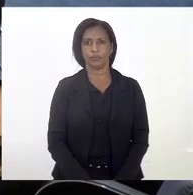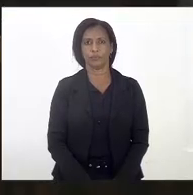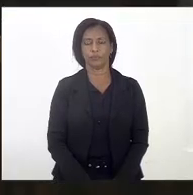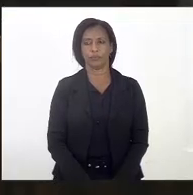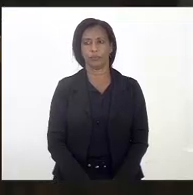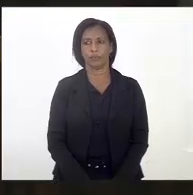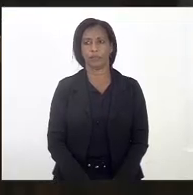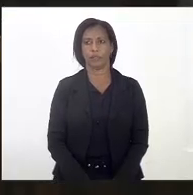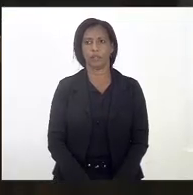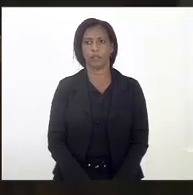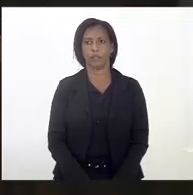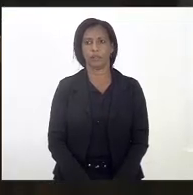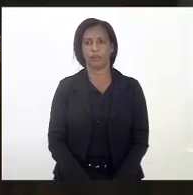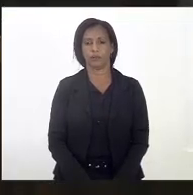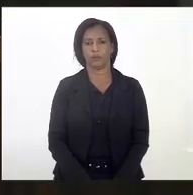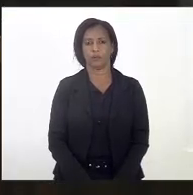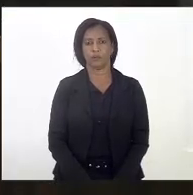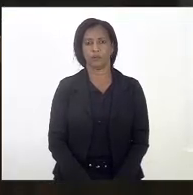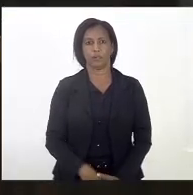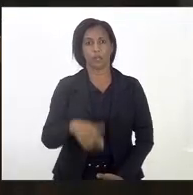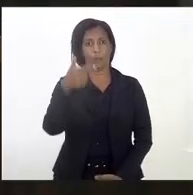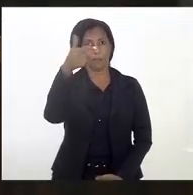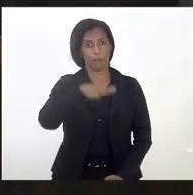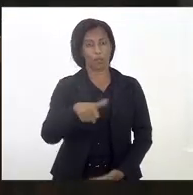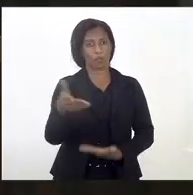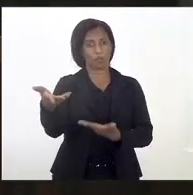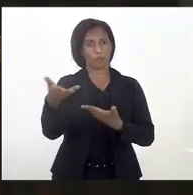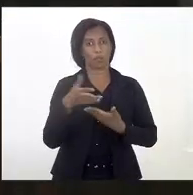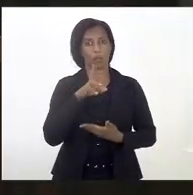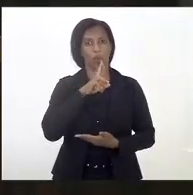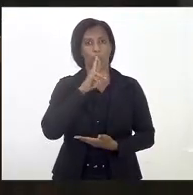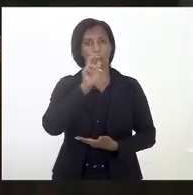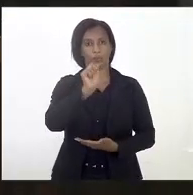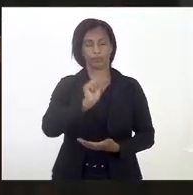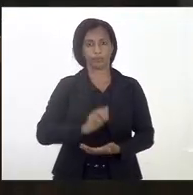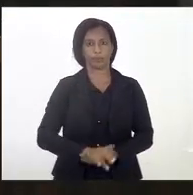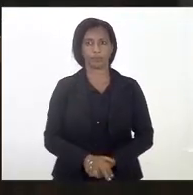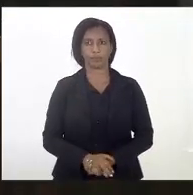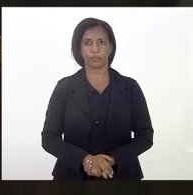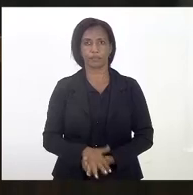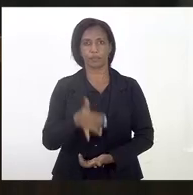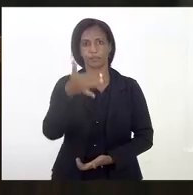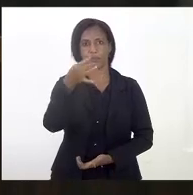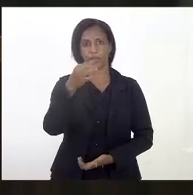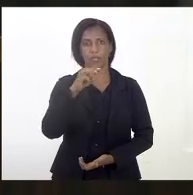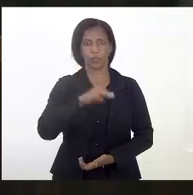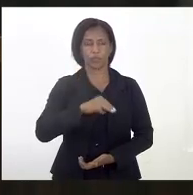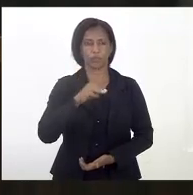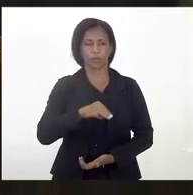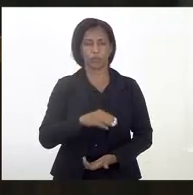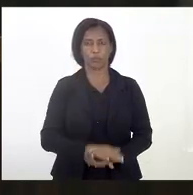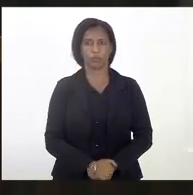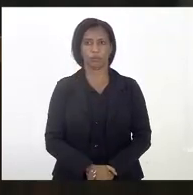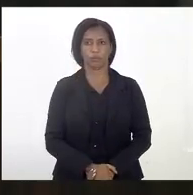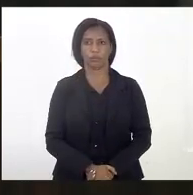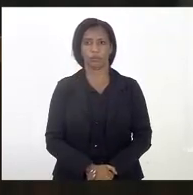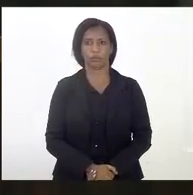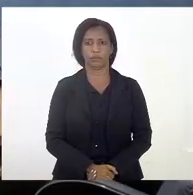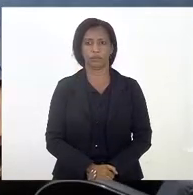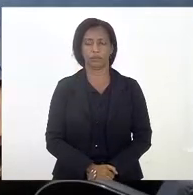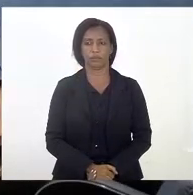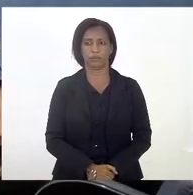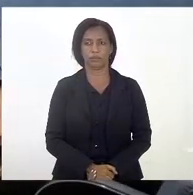o próximo orador inscrito o Nobre Deputado Rodrigo Amorim referência dispõe de dez minutos no tempo regimental